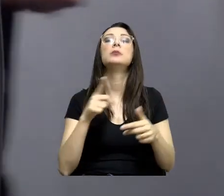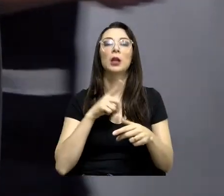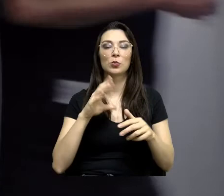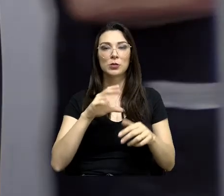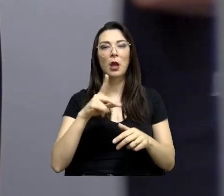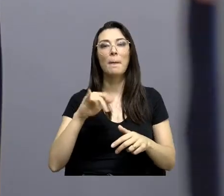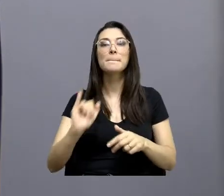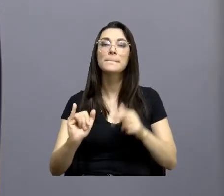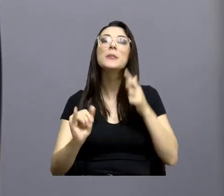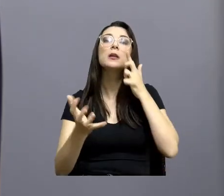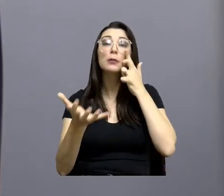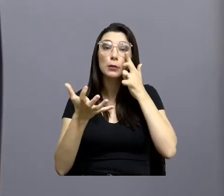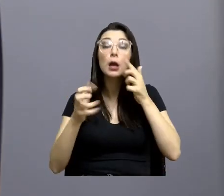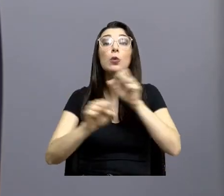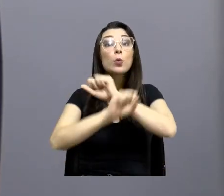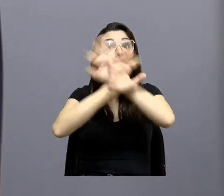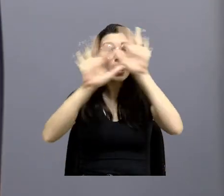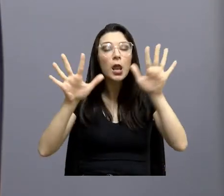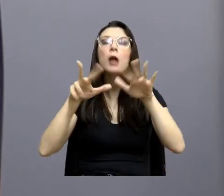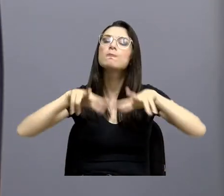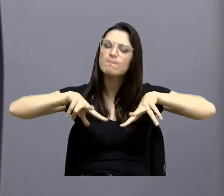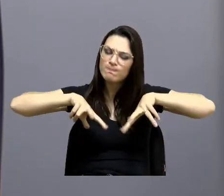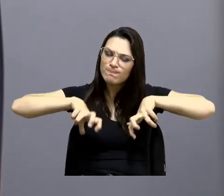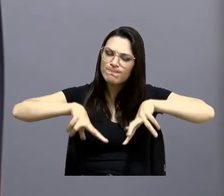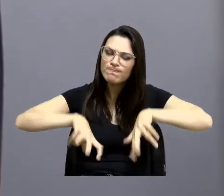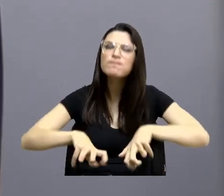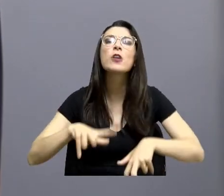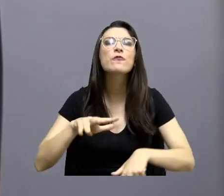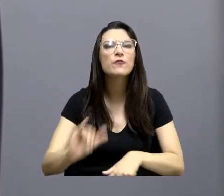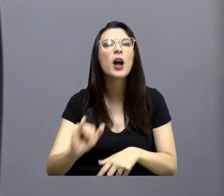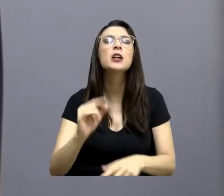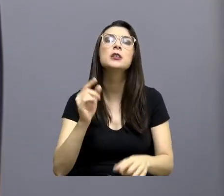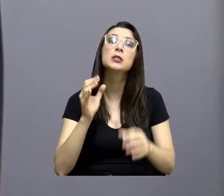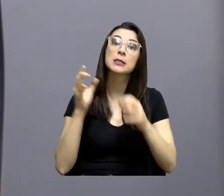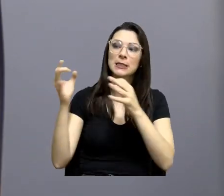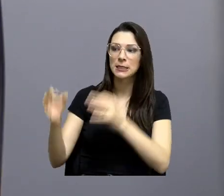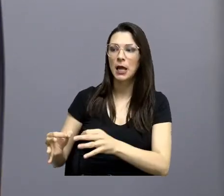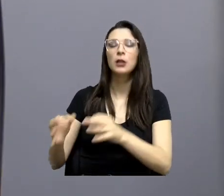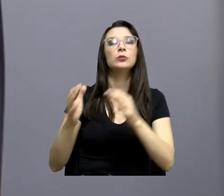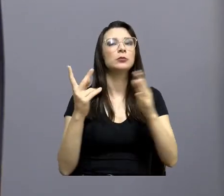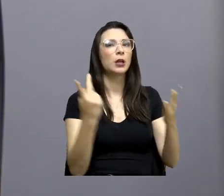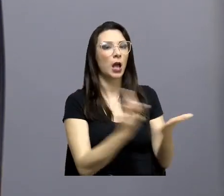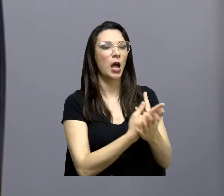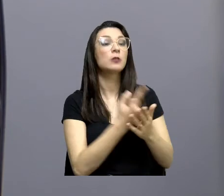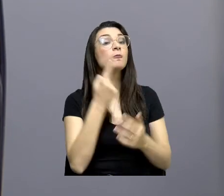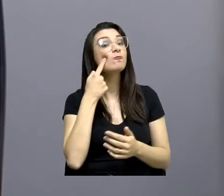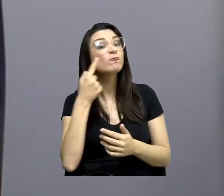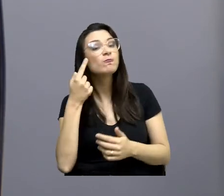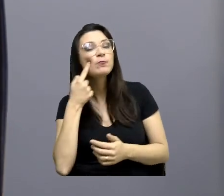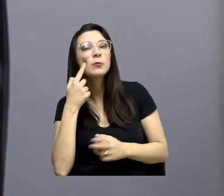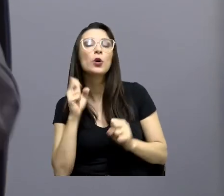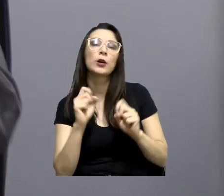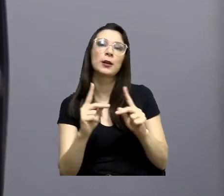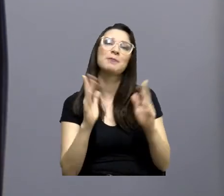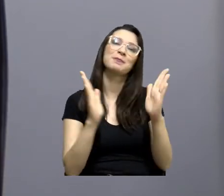tentar investigar e vamos a fundo. Vamos saber o que está certo e o que está errado. Então,